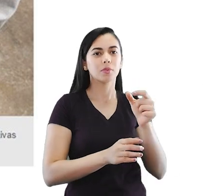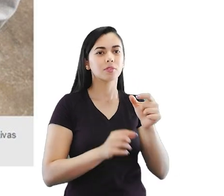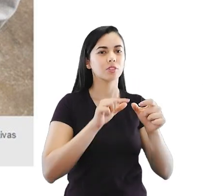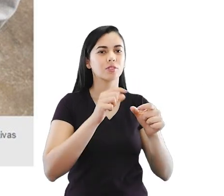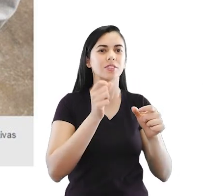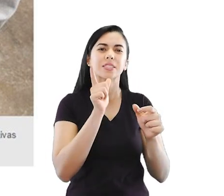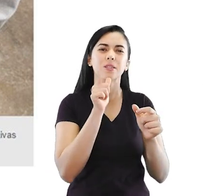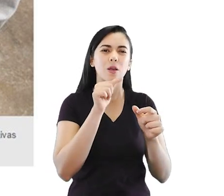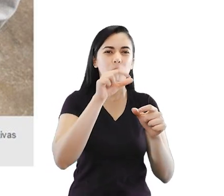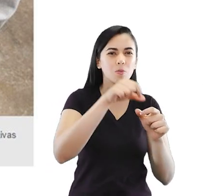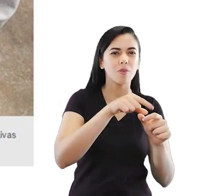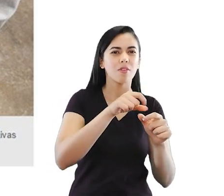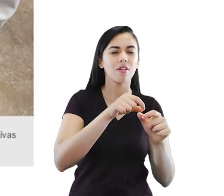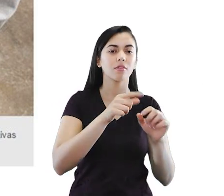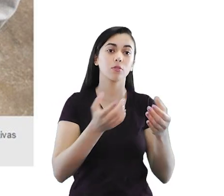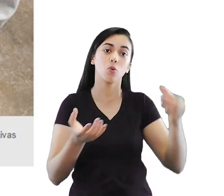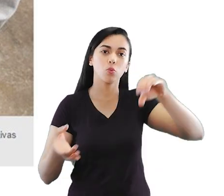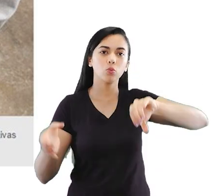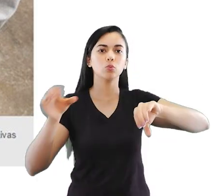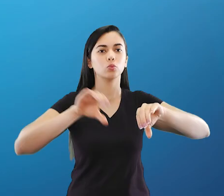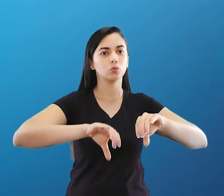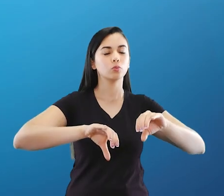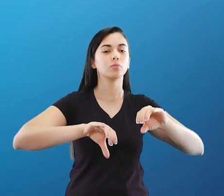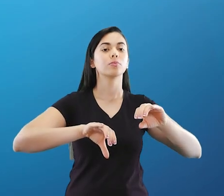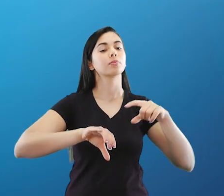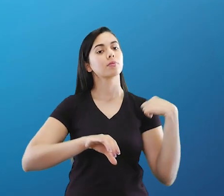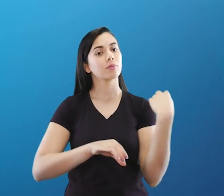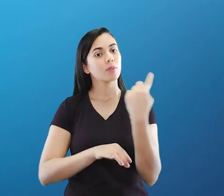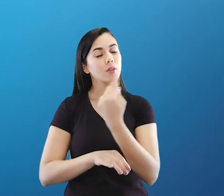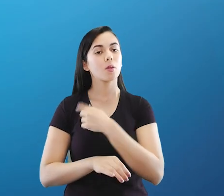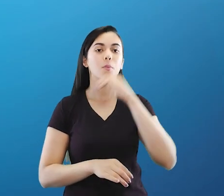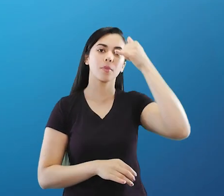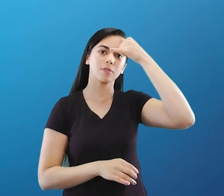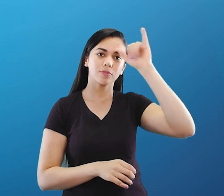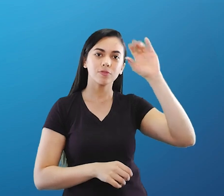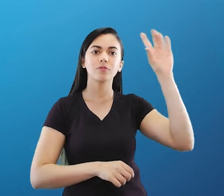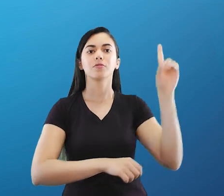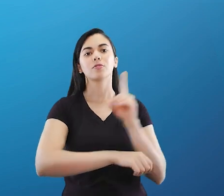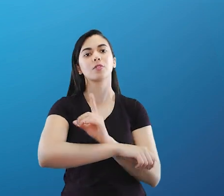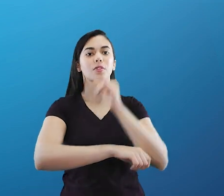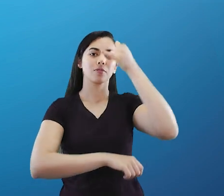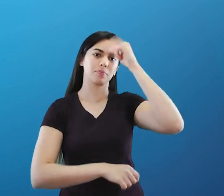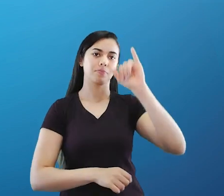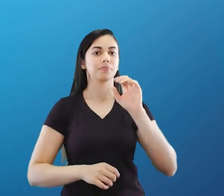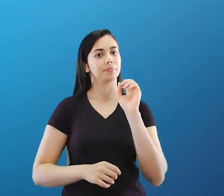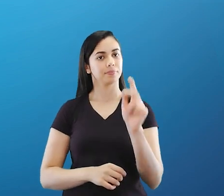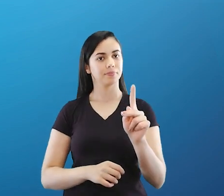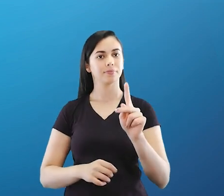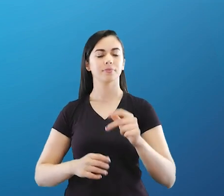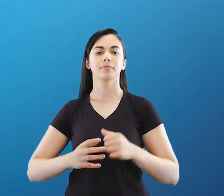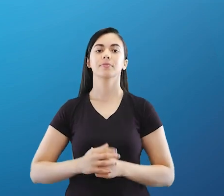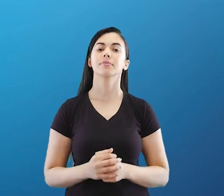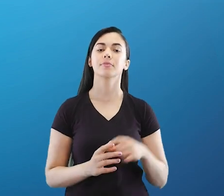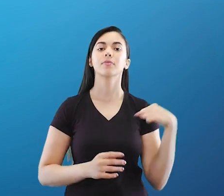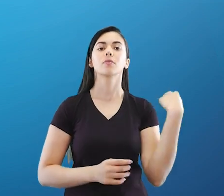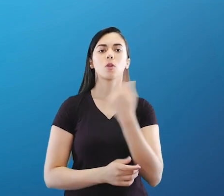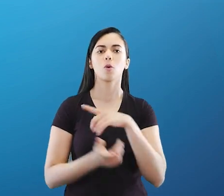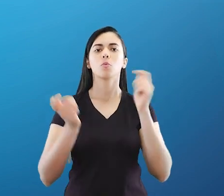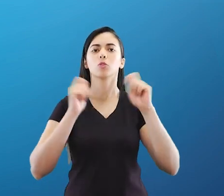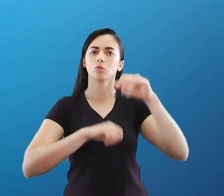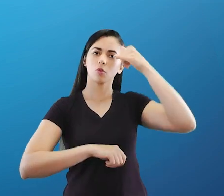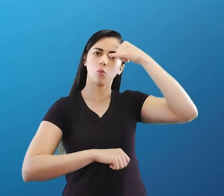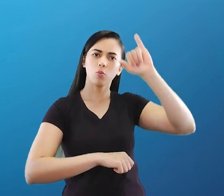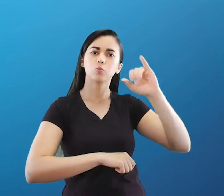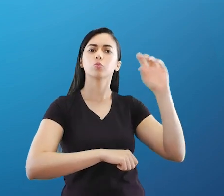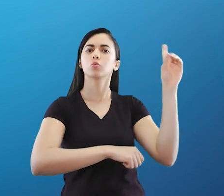nós combatermos juntos essa doença. E já que todos nós juntos podemos combater a dengue, eu quero te